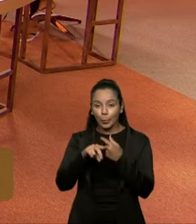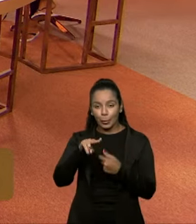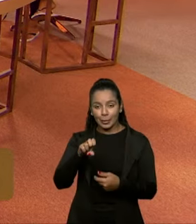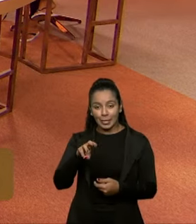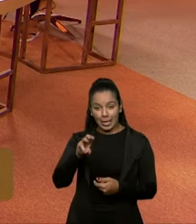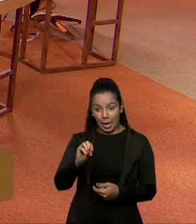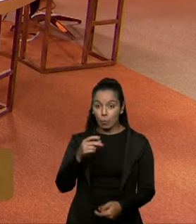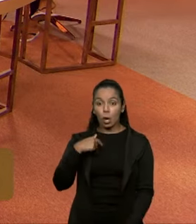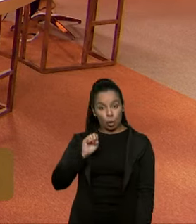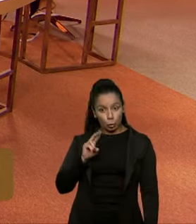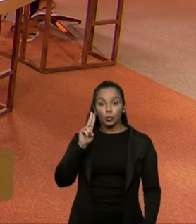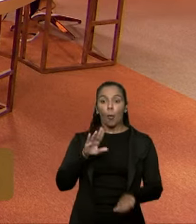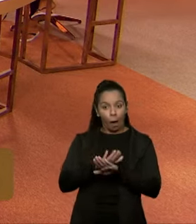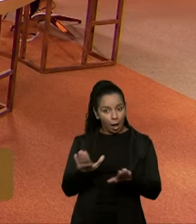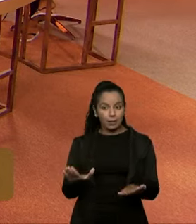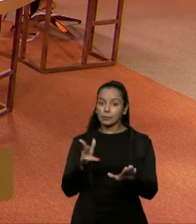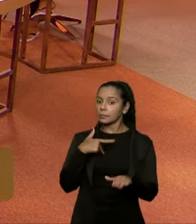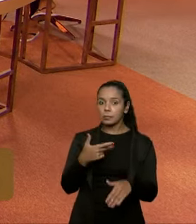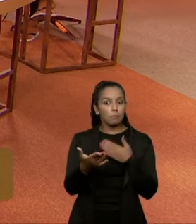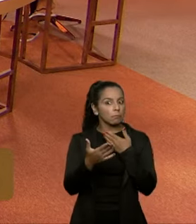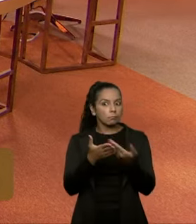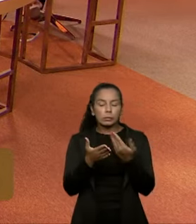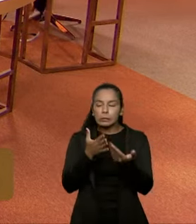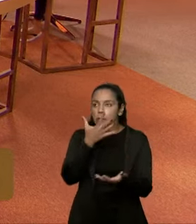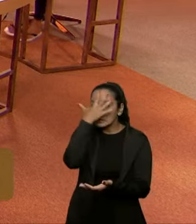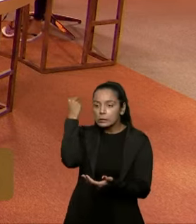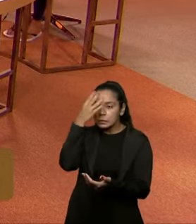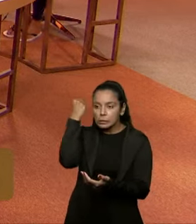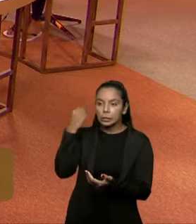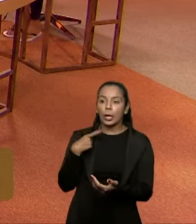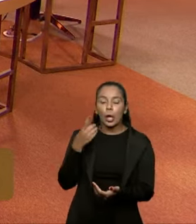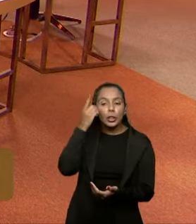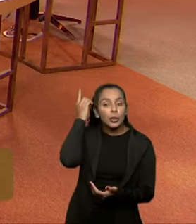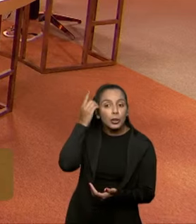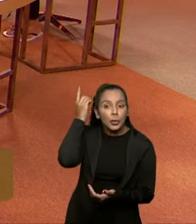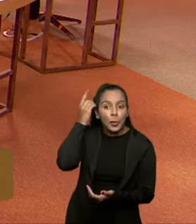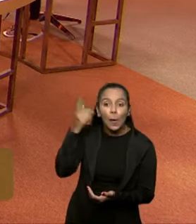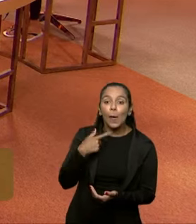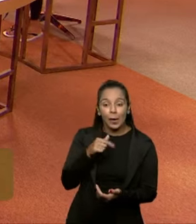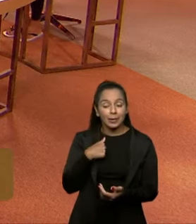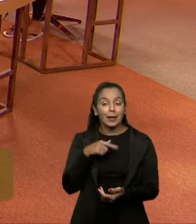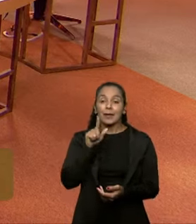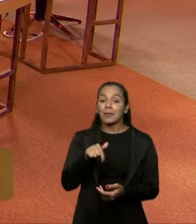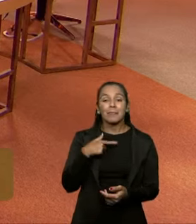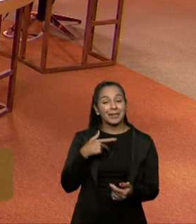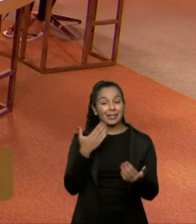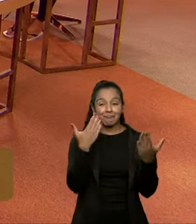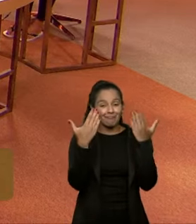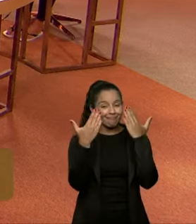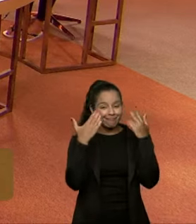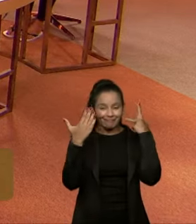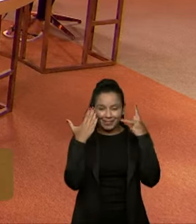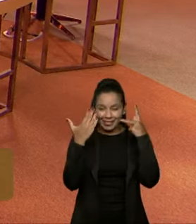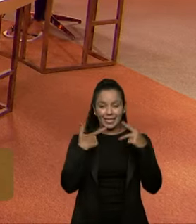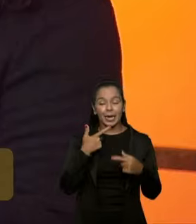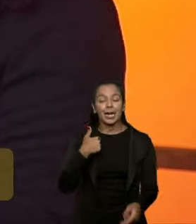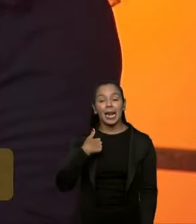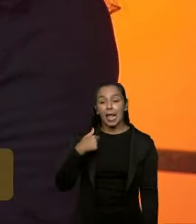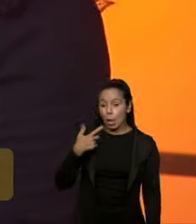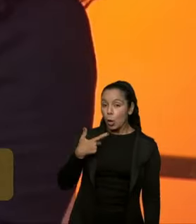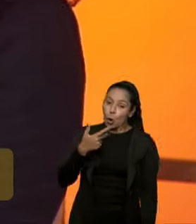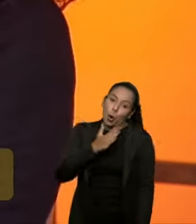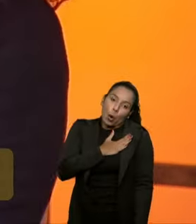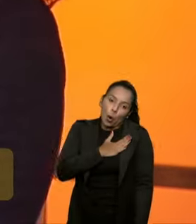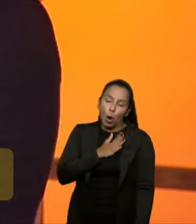esqueço, eu lembro de coisas... A pandemia deu isso em muita gente. Mas isso aí, eu acho que tem a ver, eu sei que tu não é psicanalista, mas eu sou chegada a um devaneio